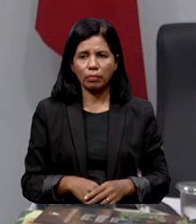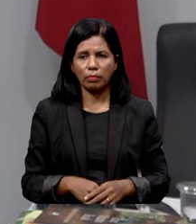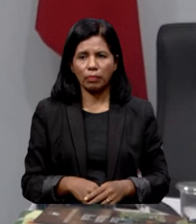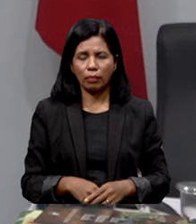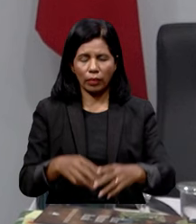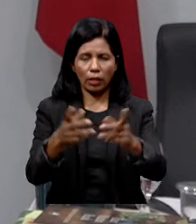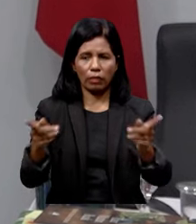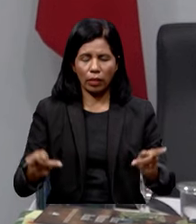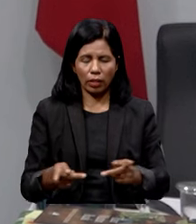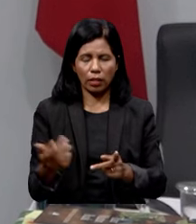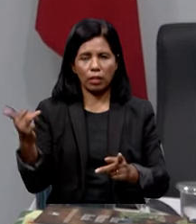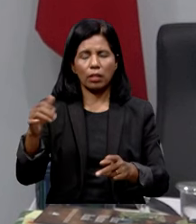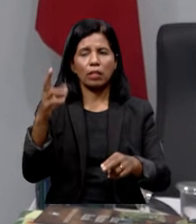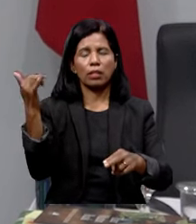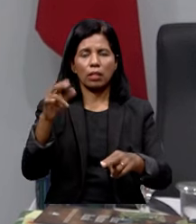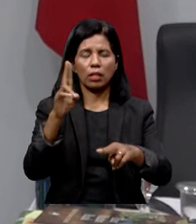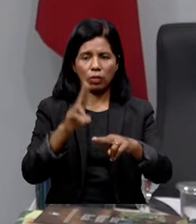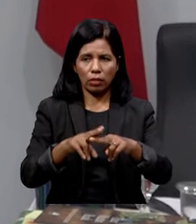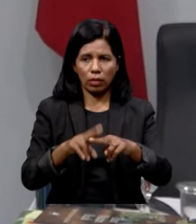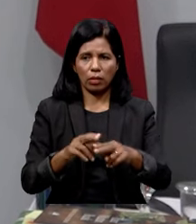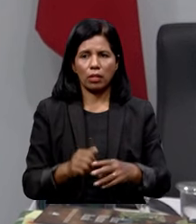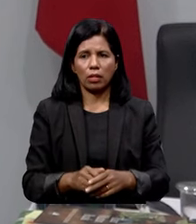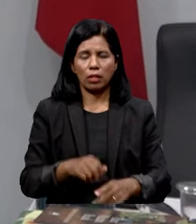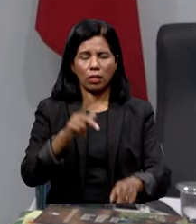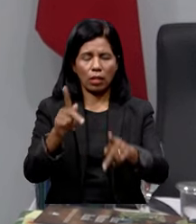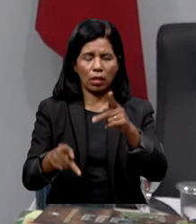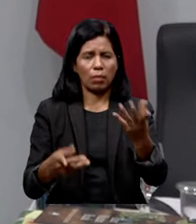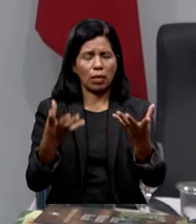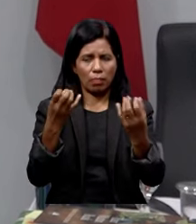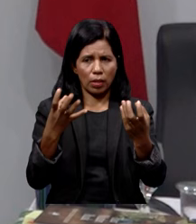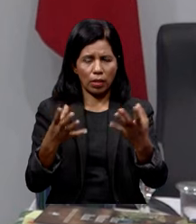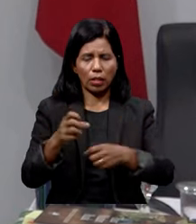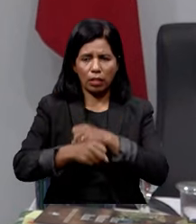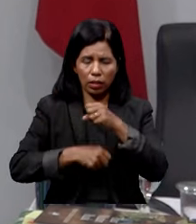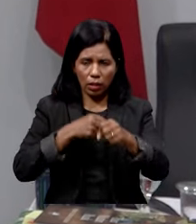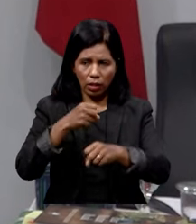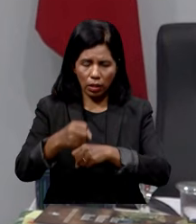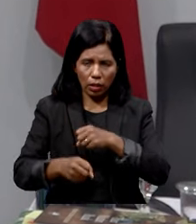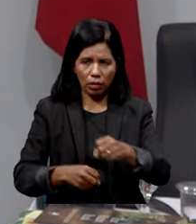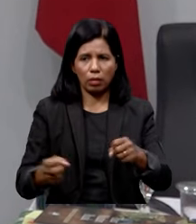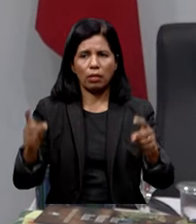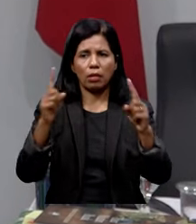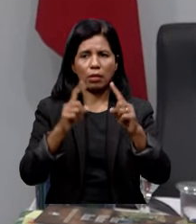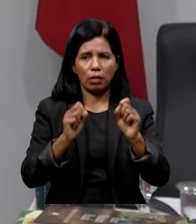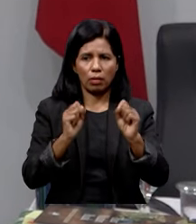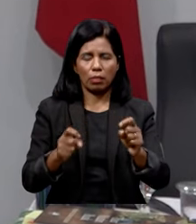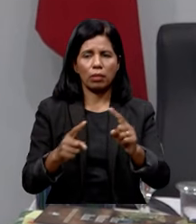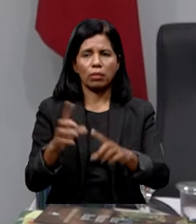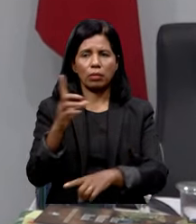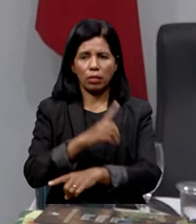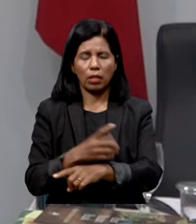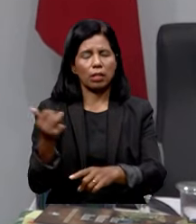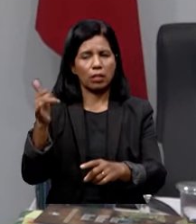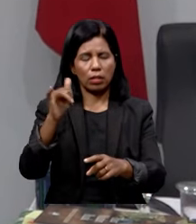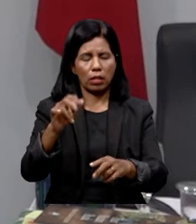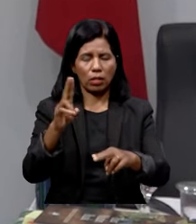Fato ainda se retorne, né? É uma reunião, de teros no sacrifício, no sofrimento, mas o índice